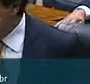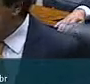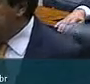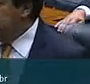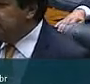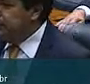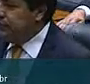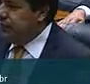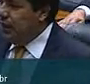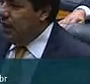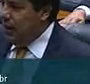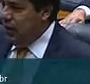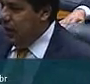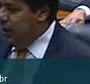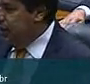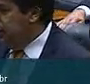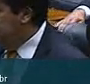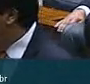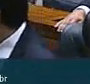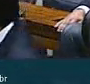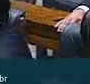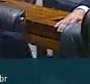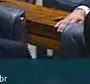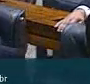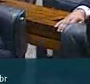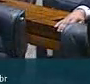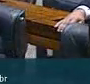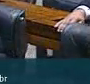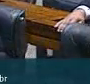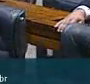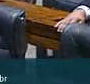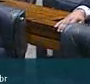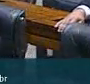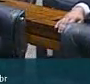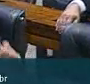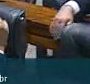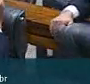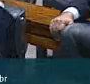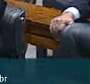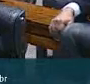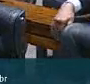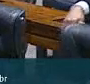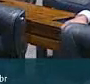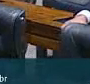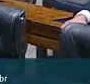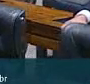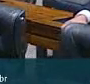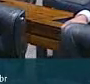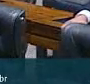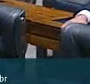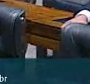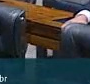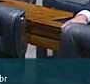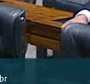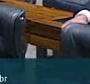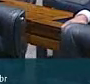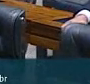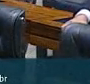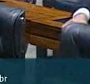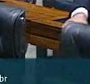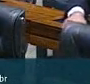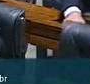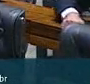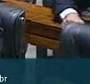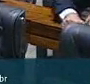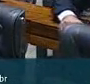quórum do horário marcado, conta-se mais 30 minutos para verificar o quórum de